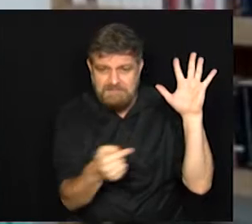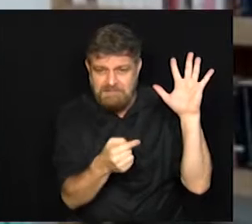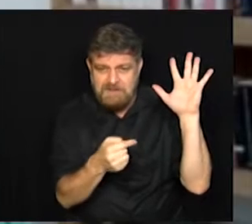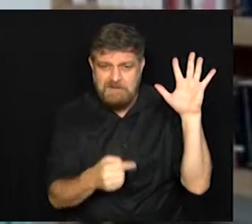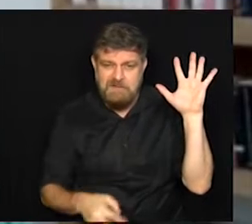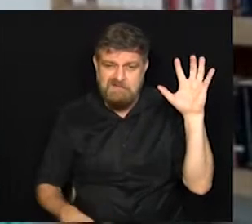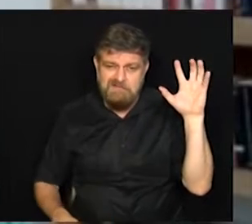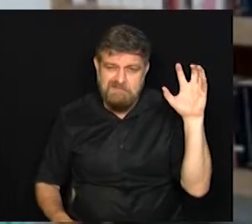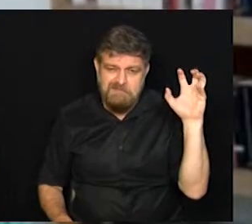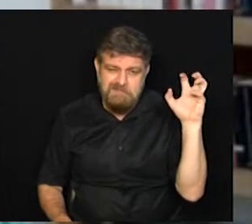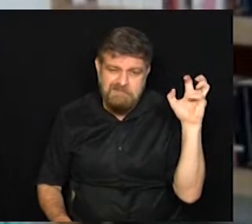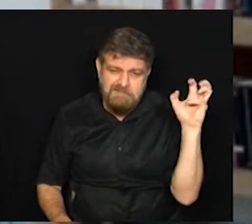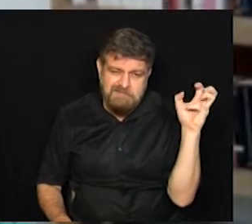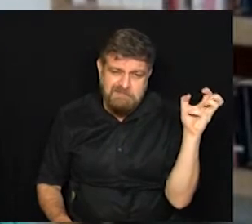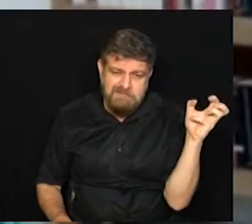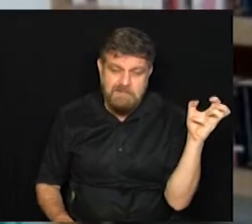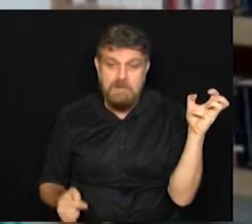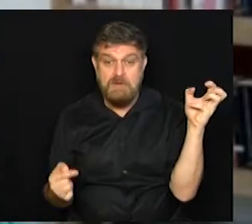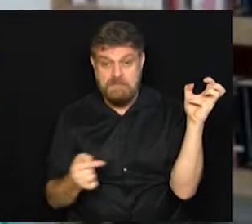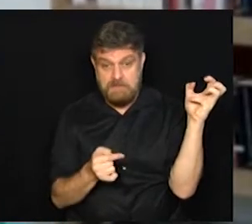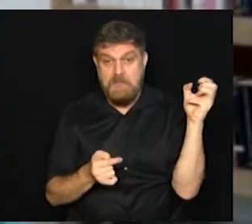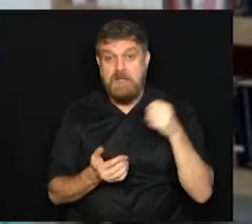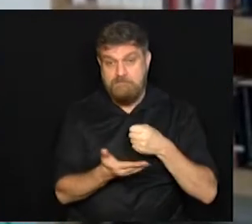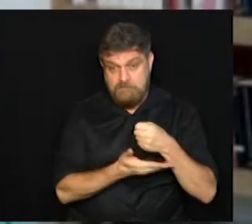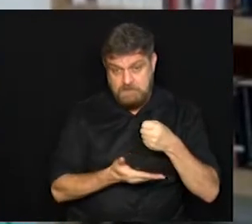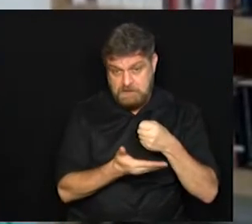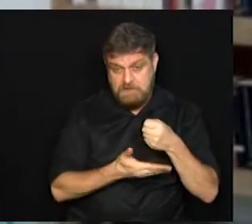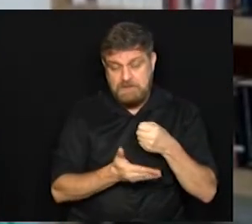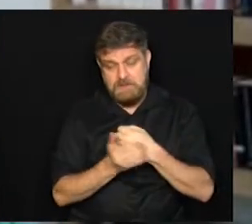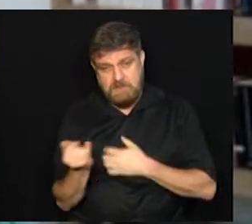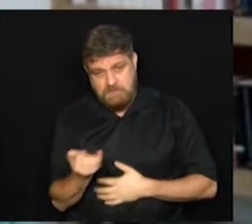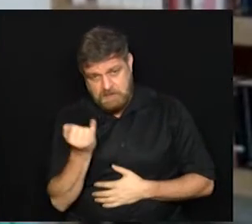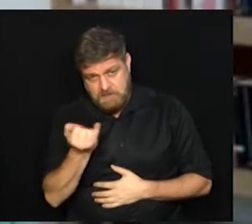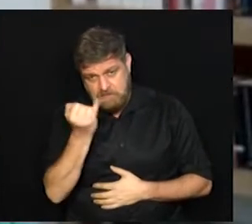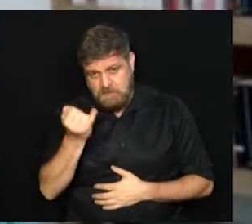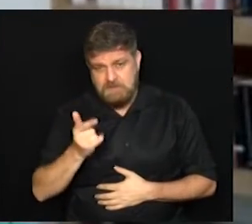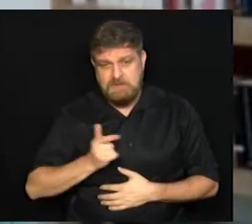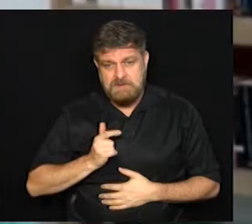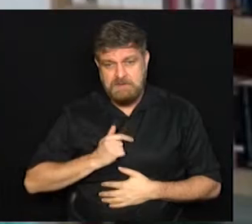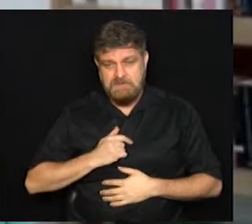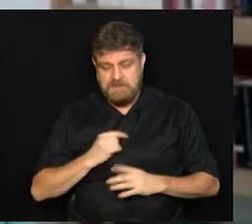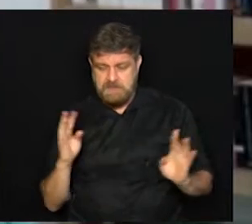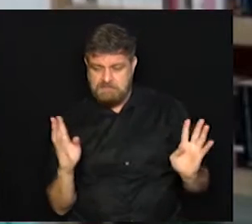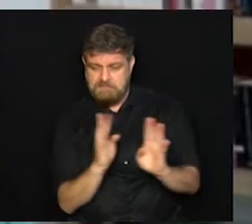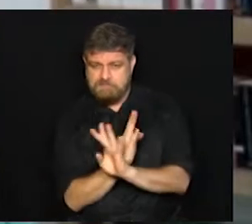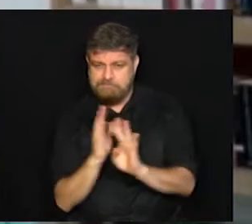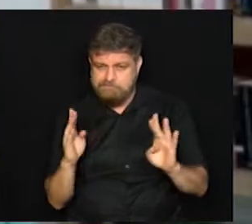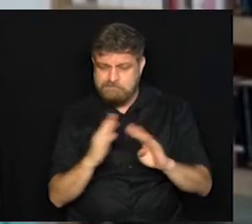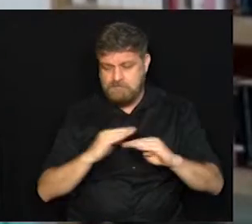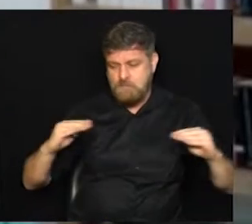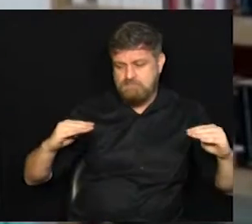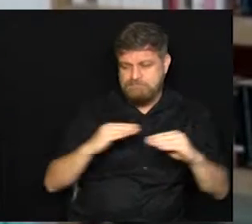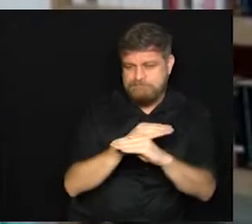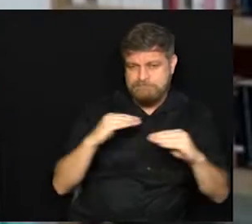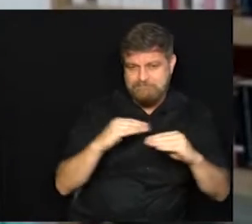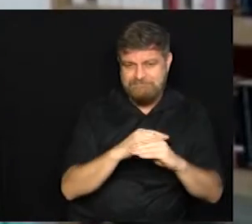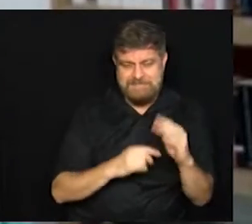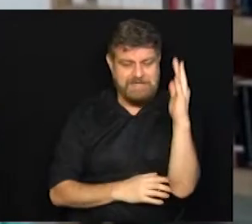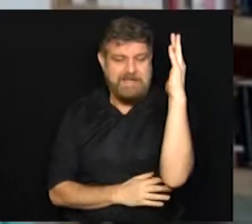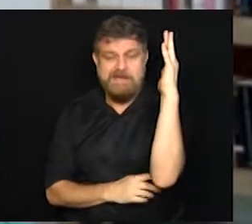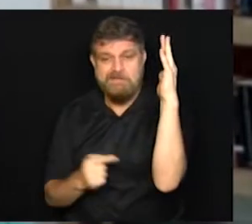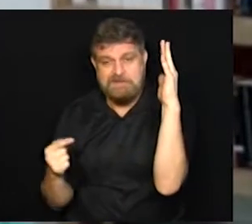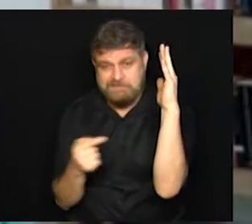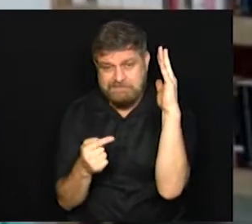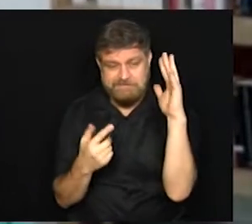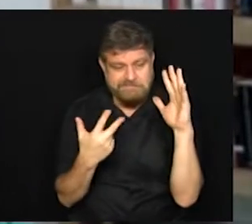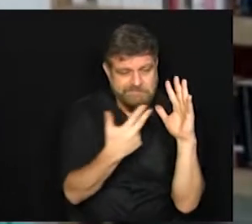É claro que a poda de árvore ela é fundamental, diz respeito a uma questão da urbanização, porque na medida que não acontecem